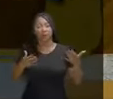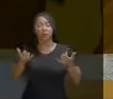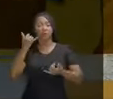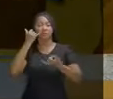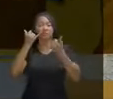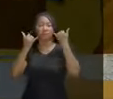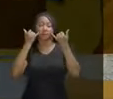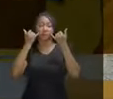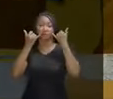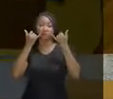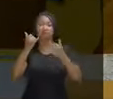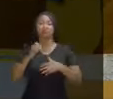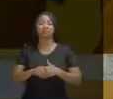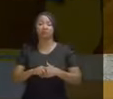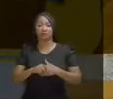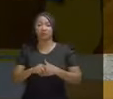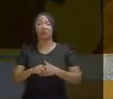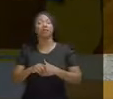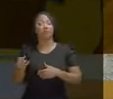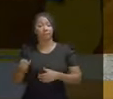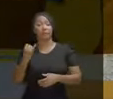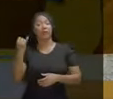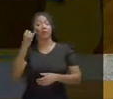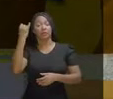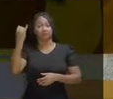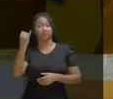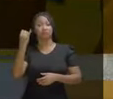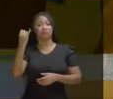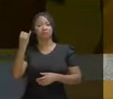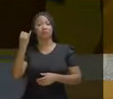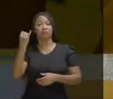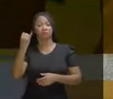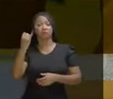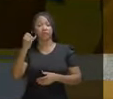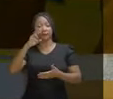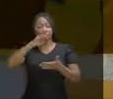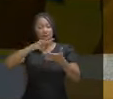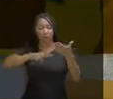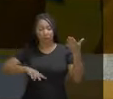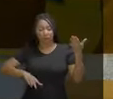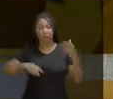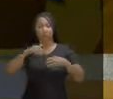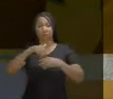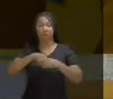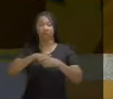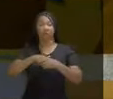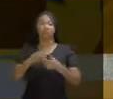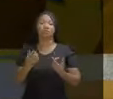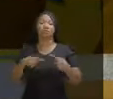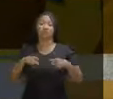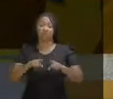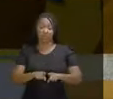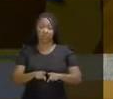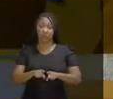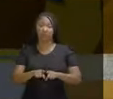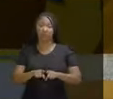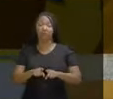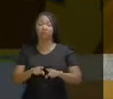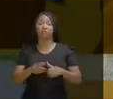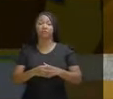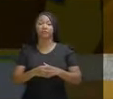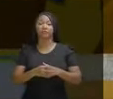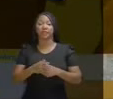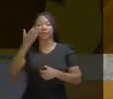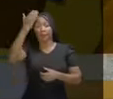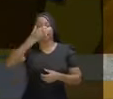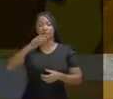aqui que eu reputo relevantes e, por isso, eu vou ler o meu voto. Então, Excelências, trata-se aqui